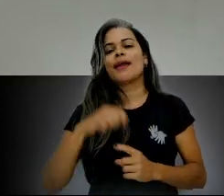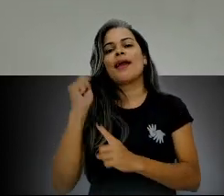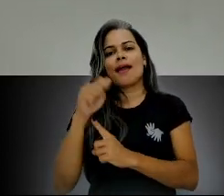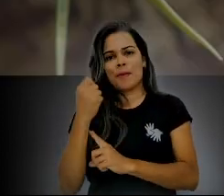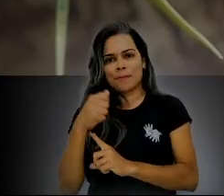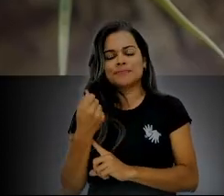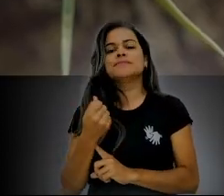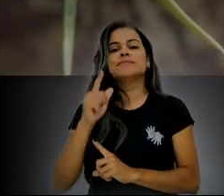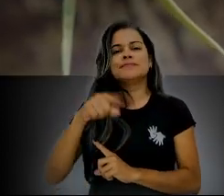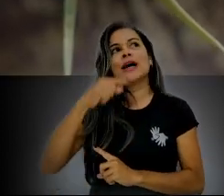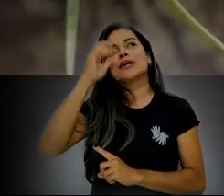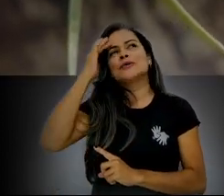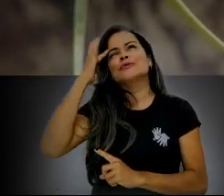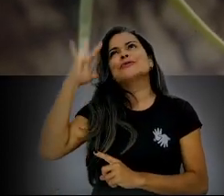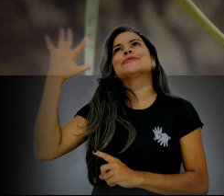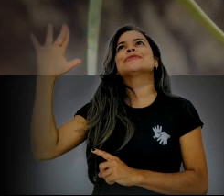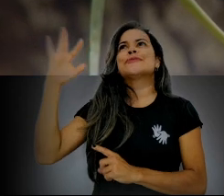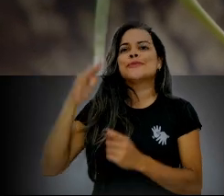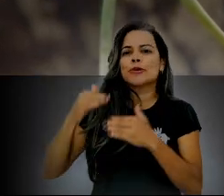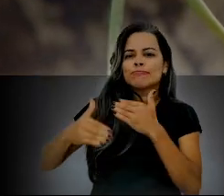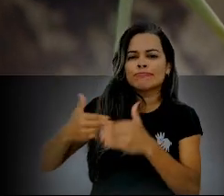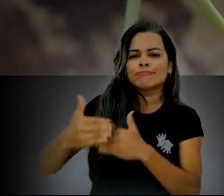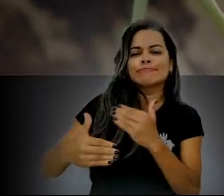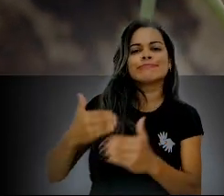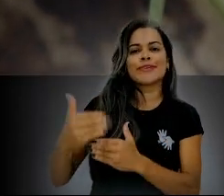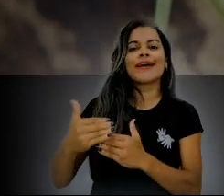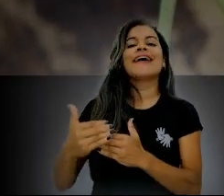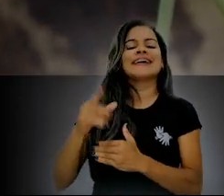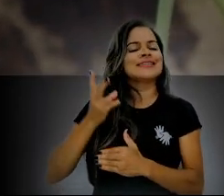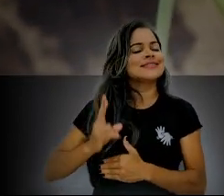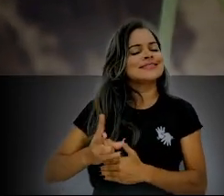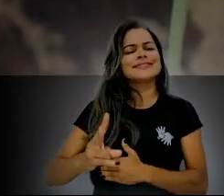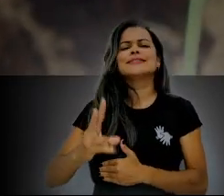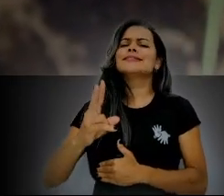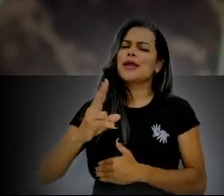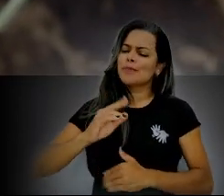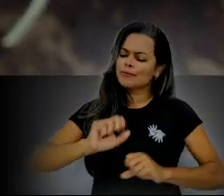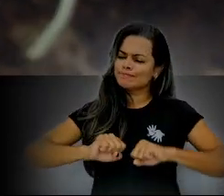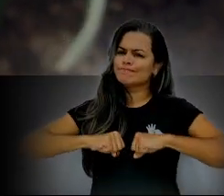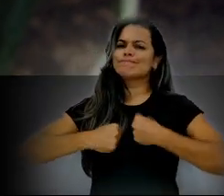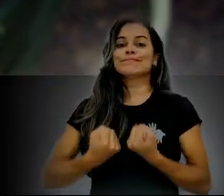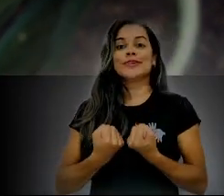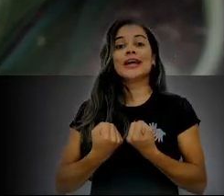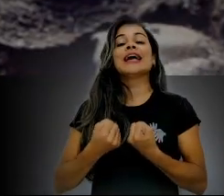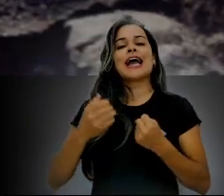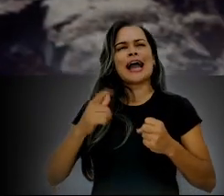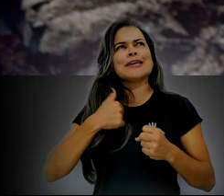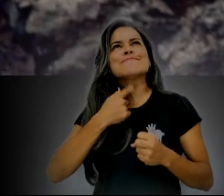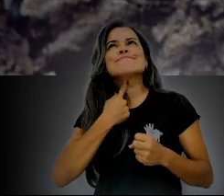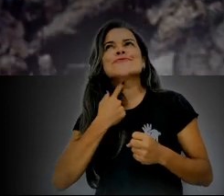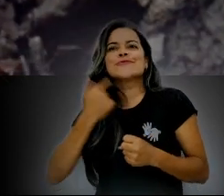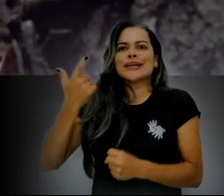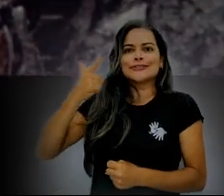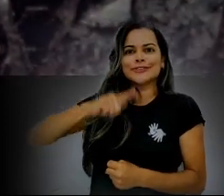sítio aqui em Amargosa então assim um sonho de continuar com agricultura familiar numa perspectiva agroecológica ela renasceu aqui